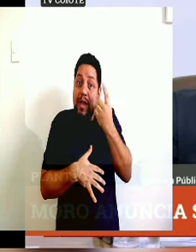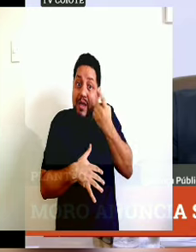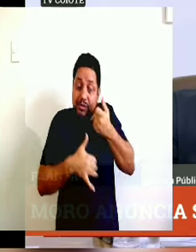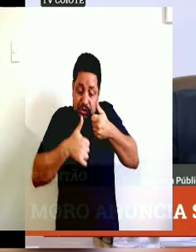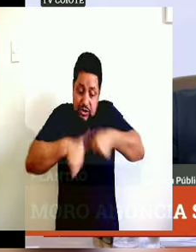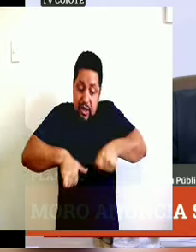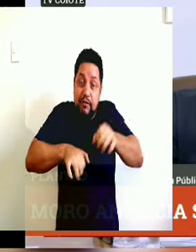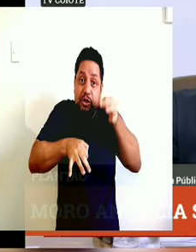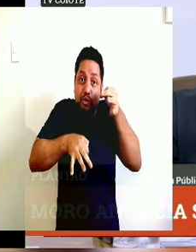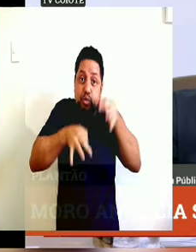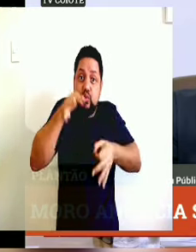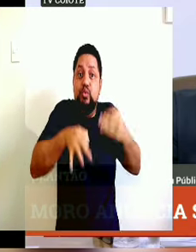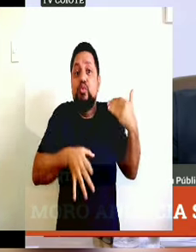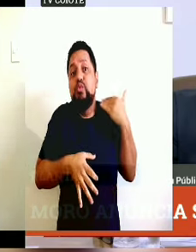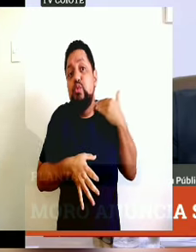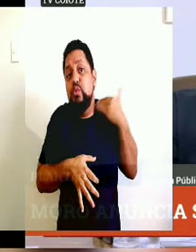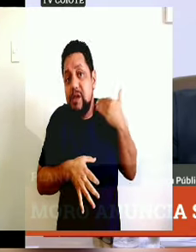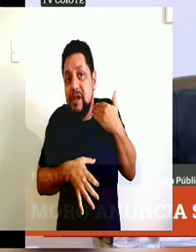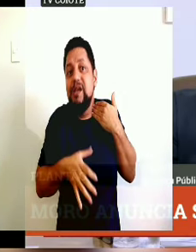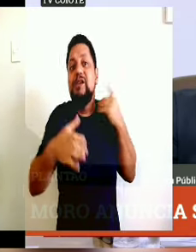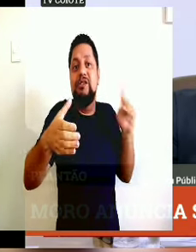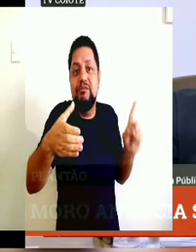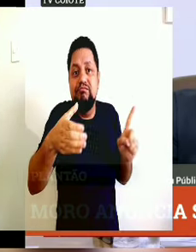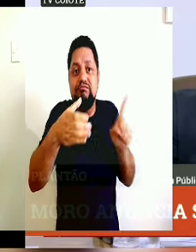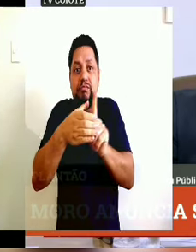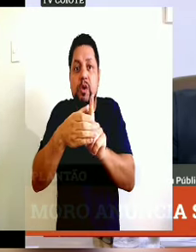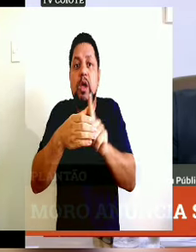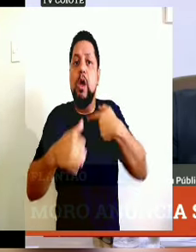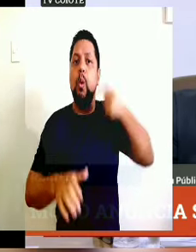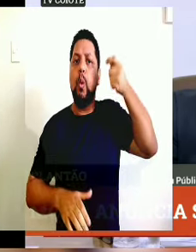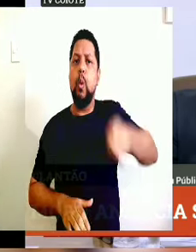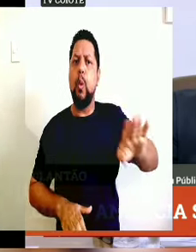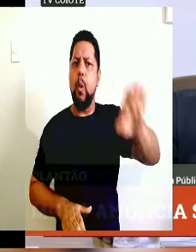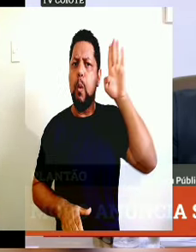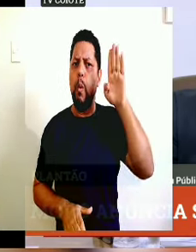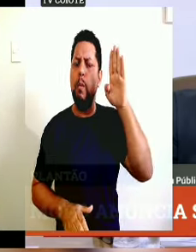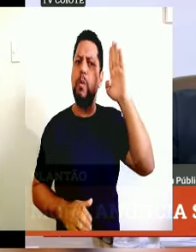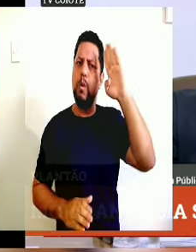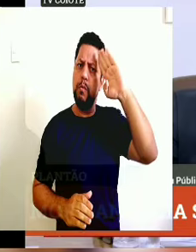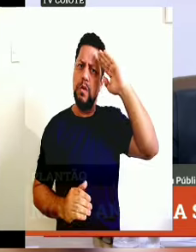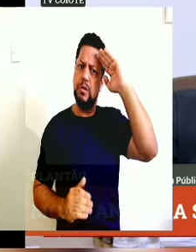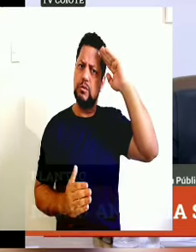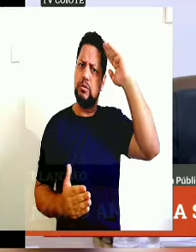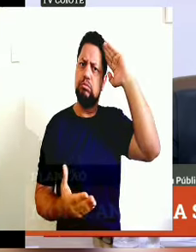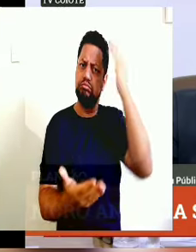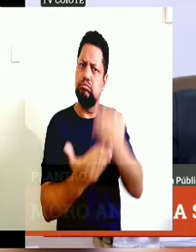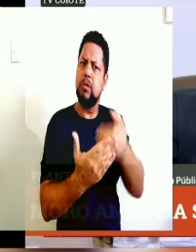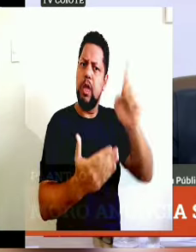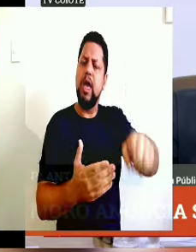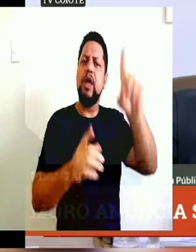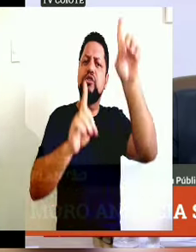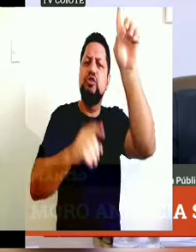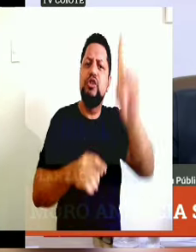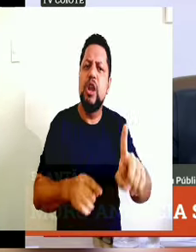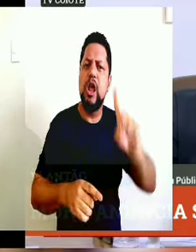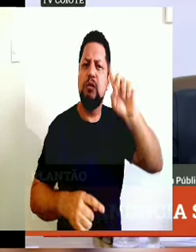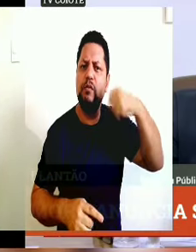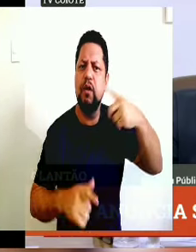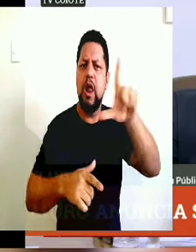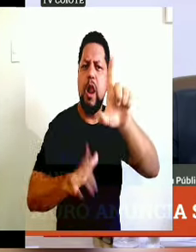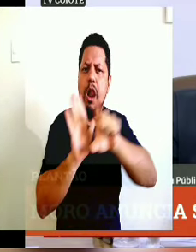meu compromisso com o Estado de Direito, que eu também poderia ser aí um garantidor